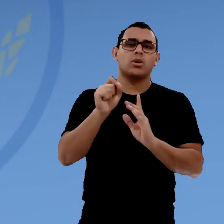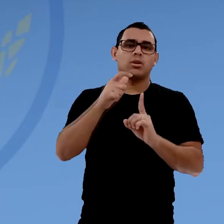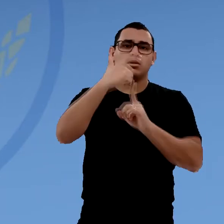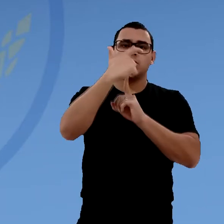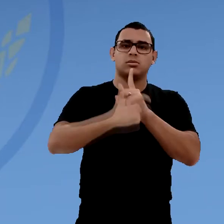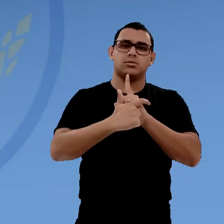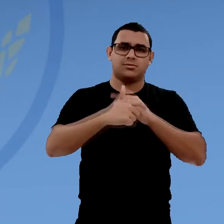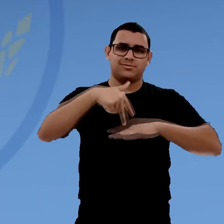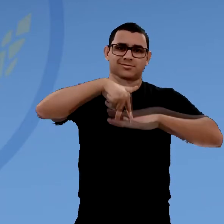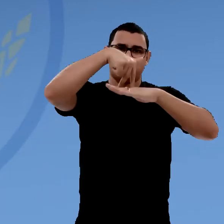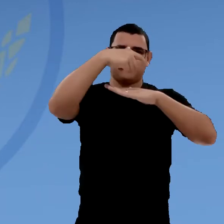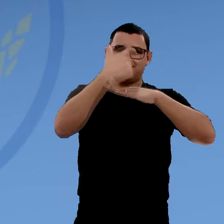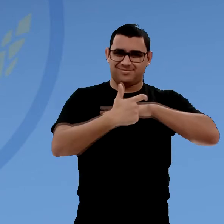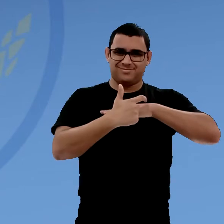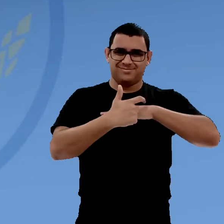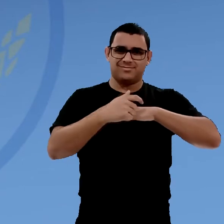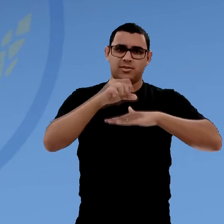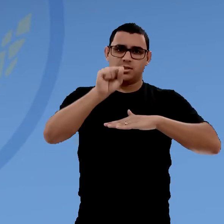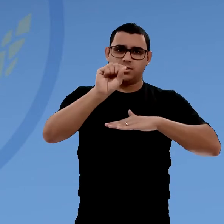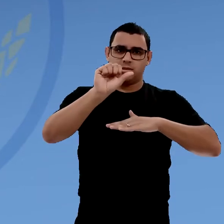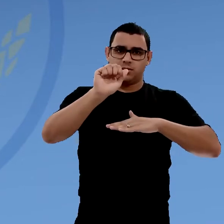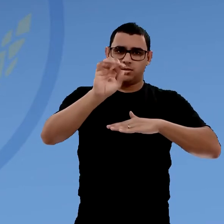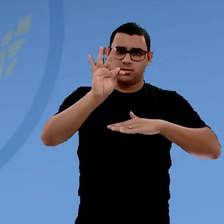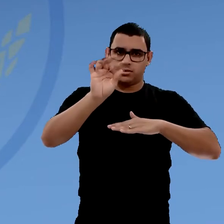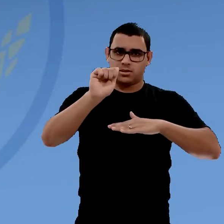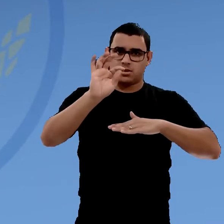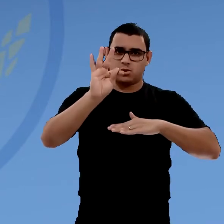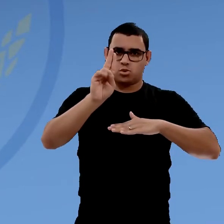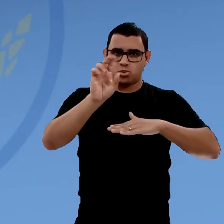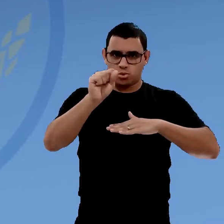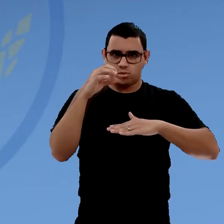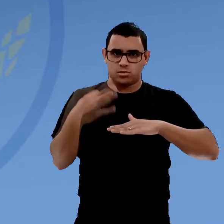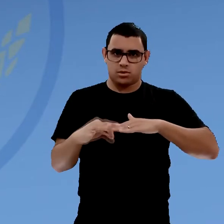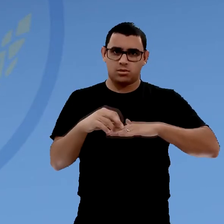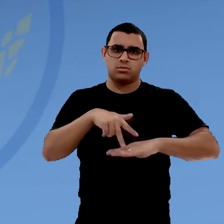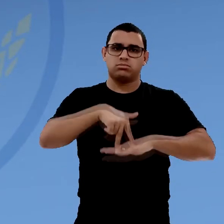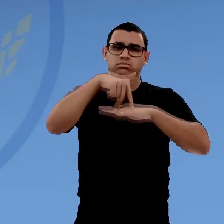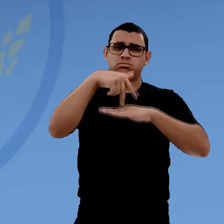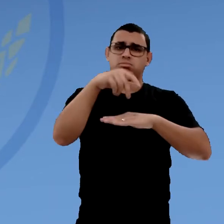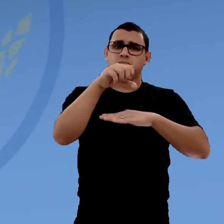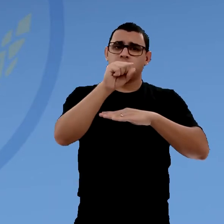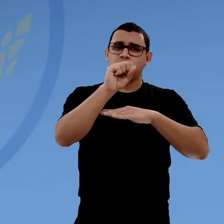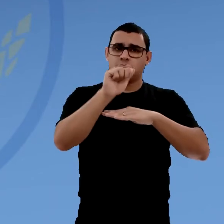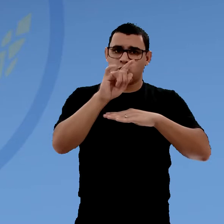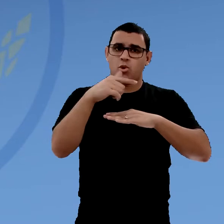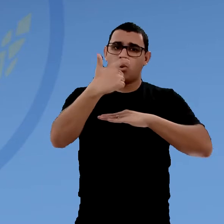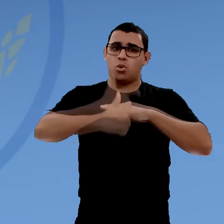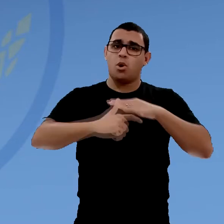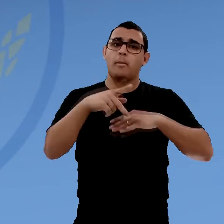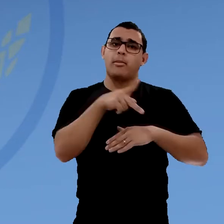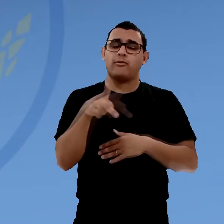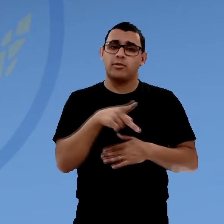status que lhe é dado, que a sociedade lhe dá. Então, o status de um professor, que é justamente o papel